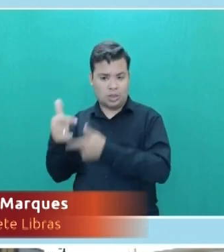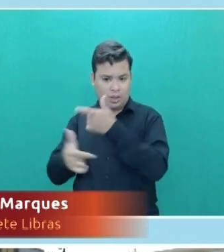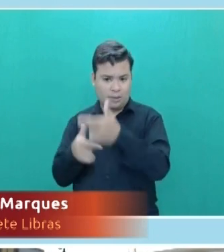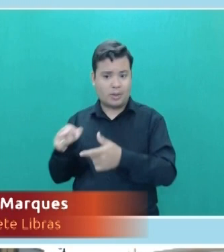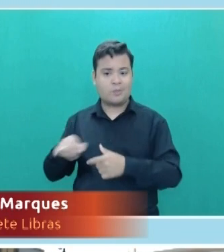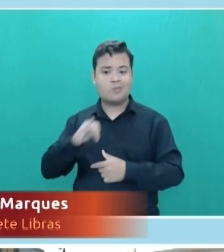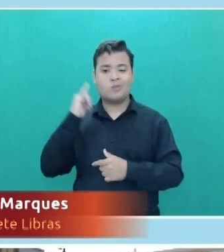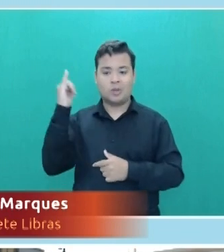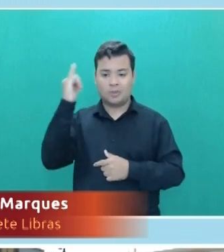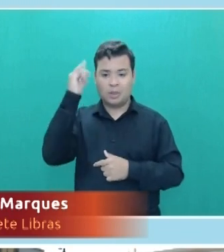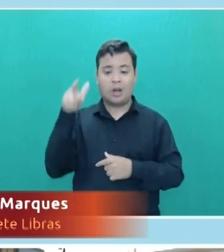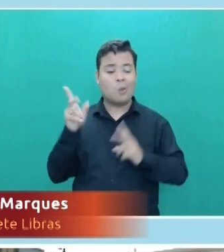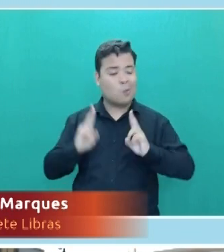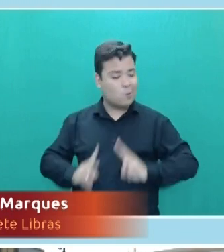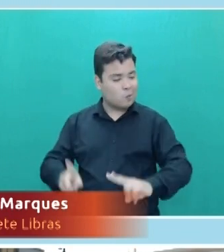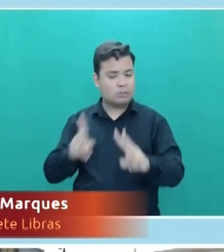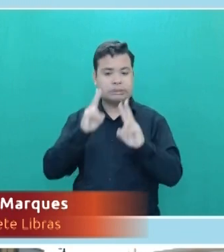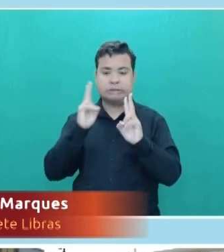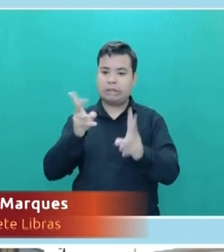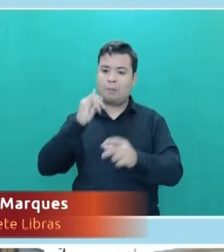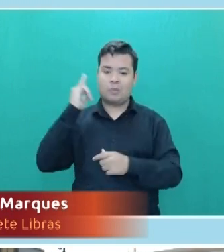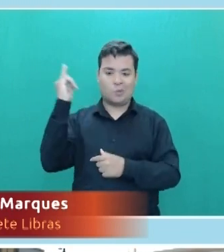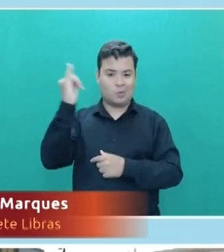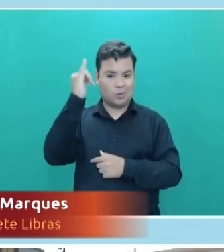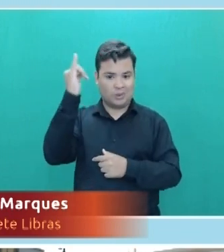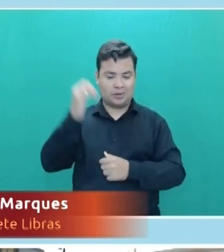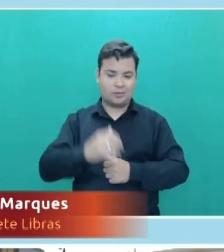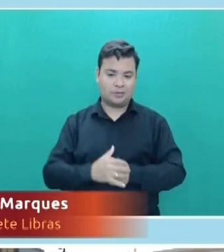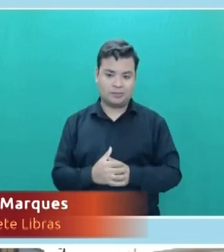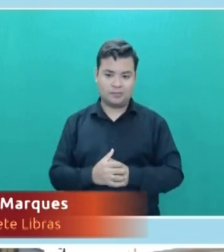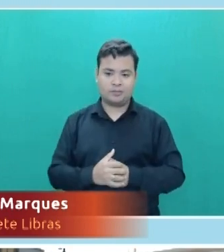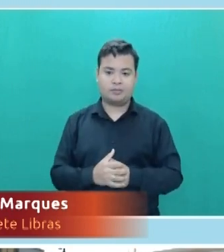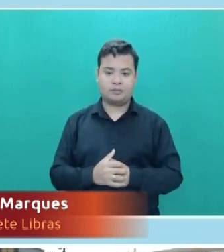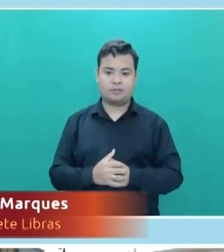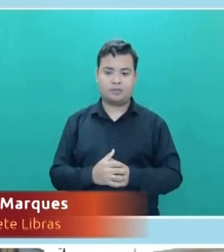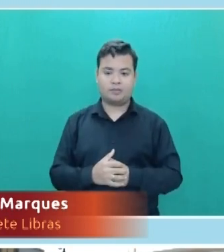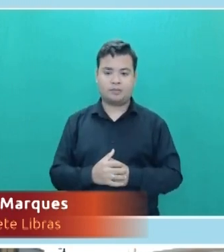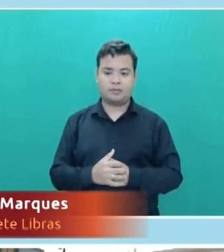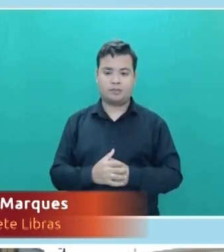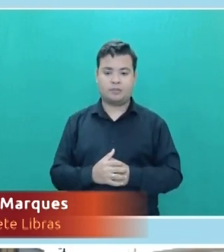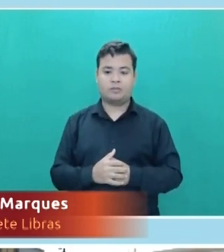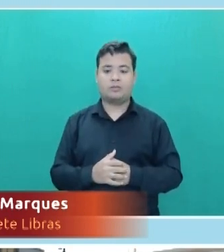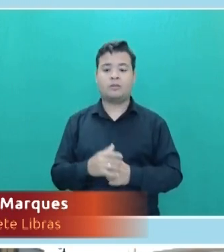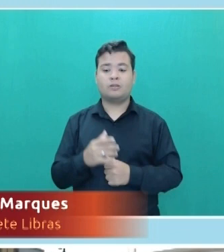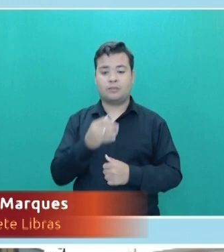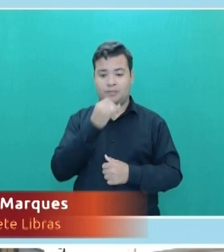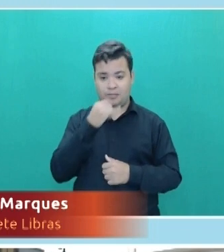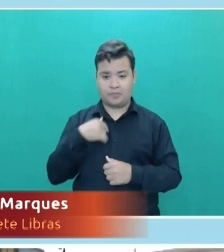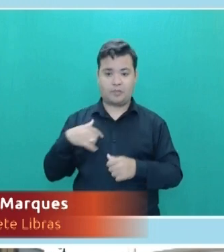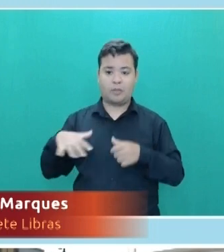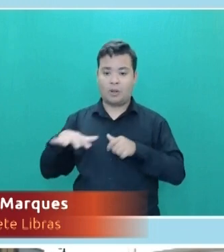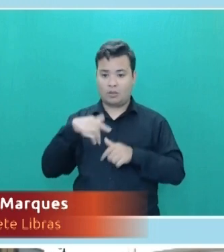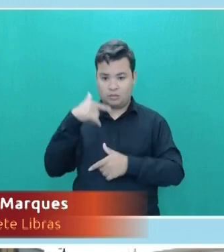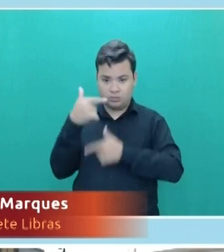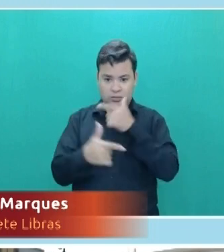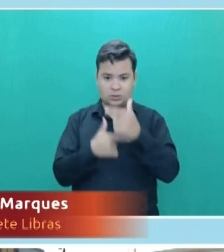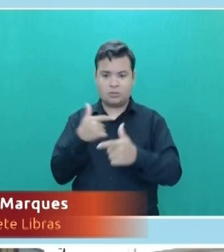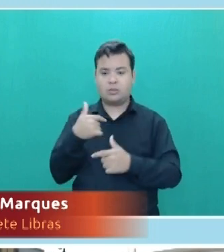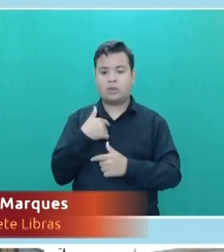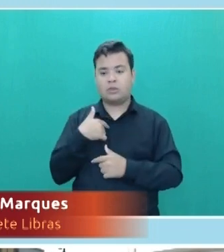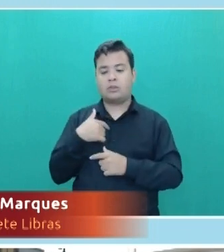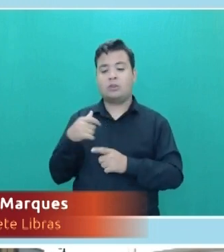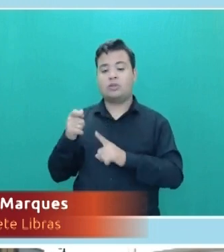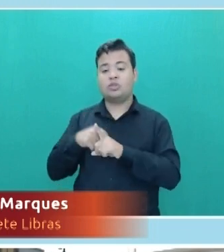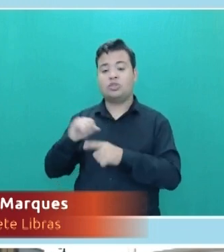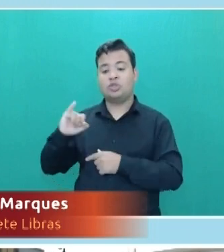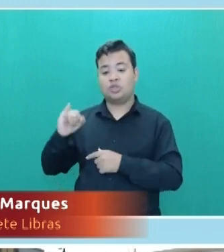vai continuar sendo importante no país. Então, eu como magistrado do trabalho, né, este ano, agora em janeiro,